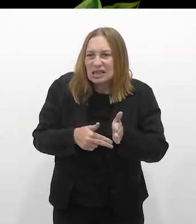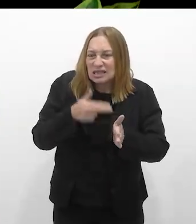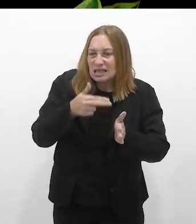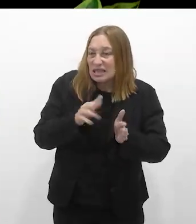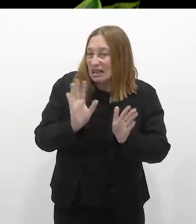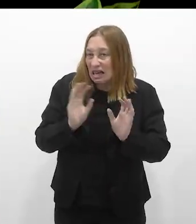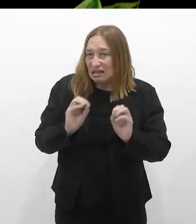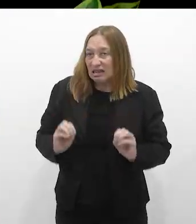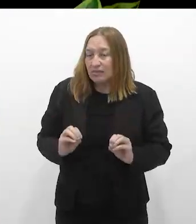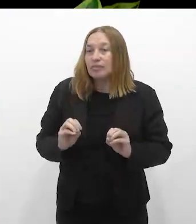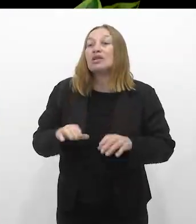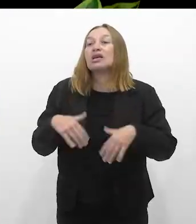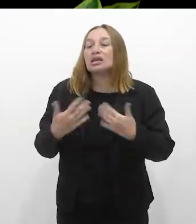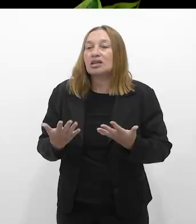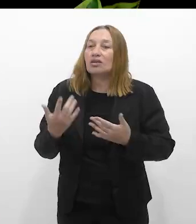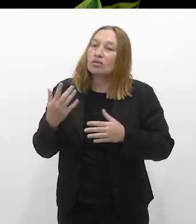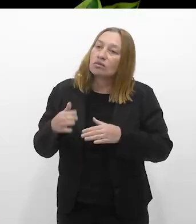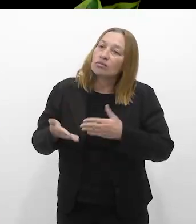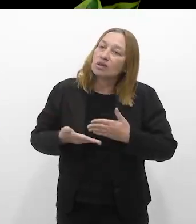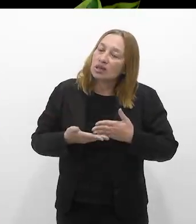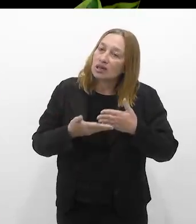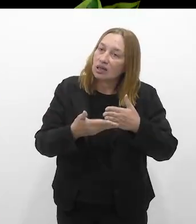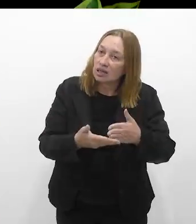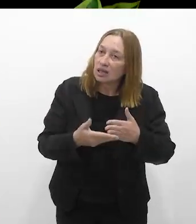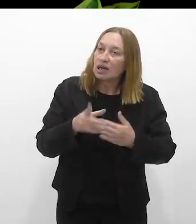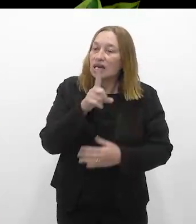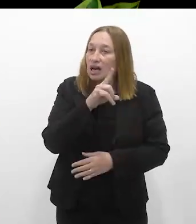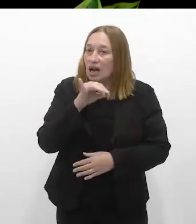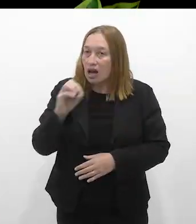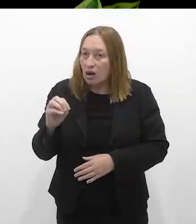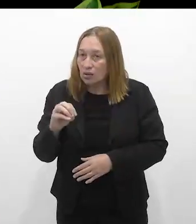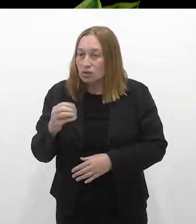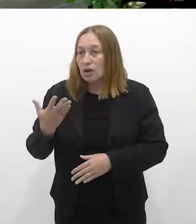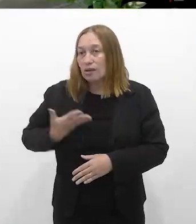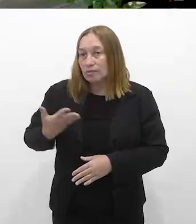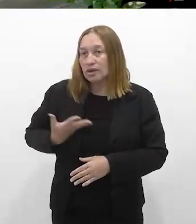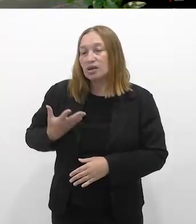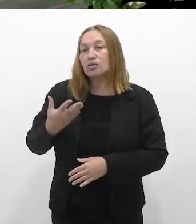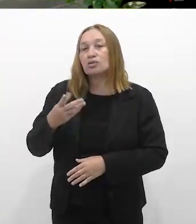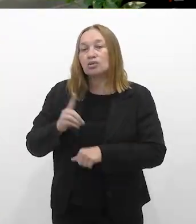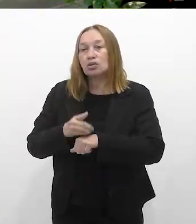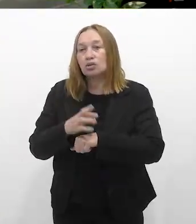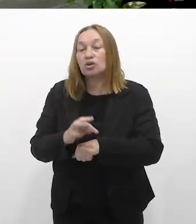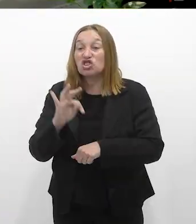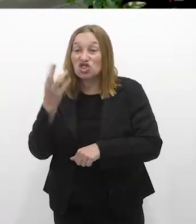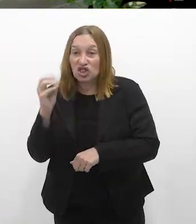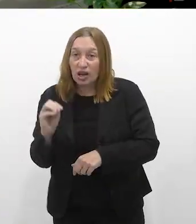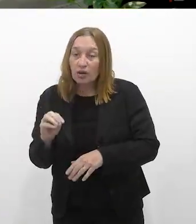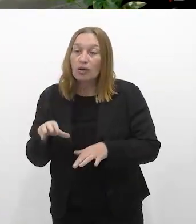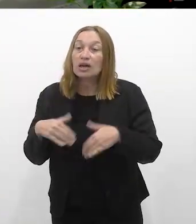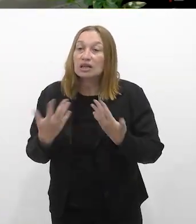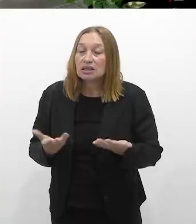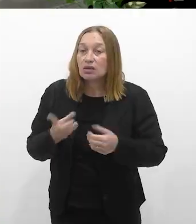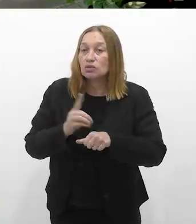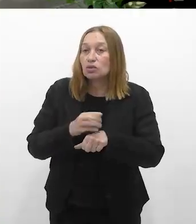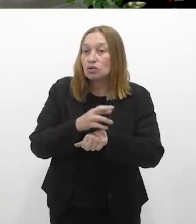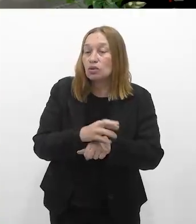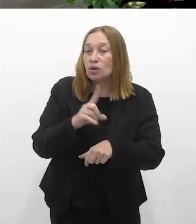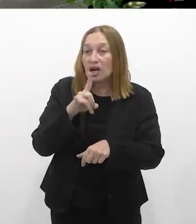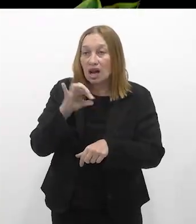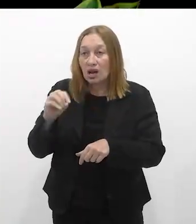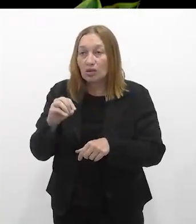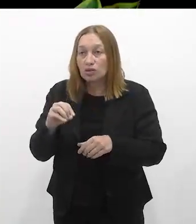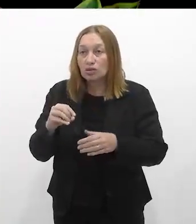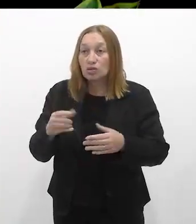E aí me encaminhou para o Dr. Cláudio Moura, amigo aqui do Dr. Tiago Dantas. E aí o Dr. Cláudio